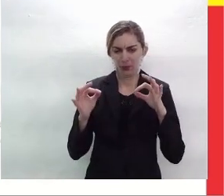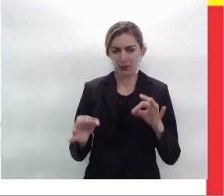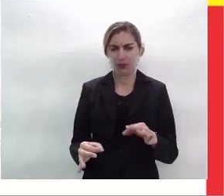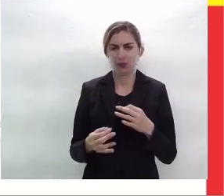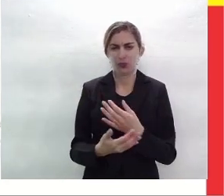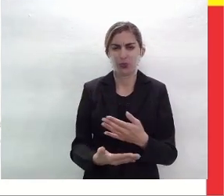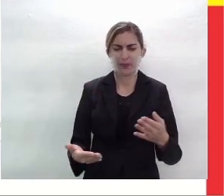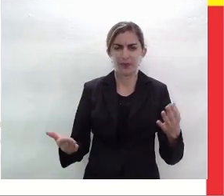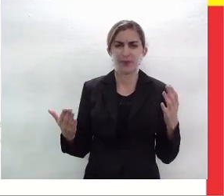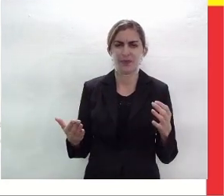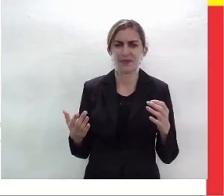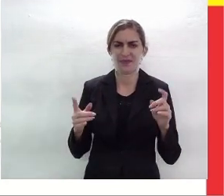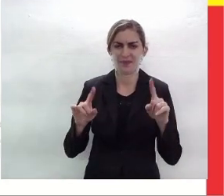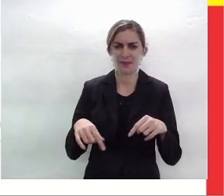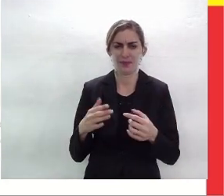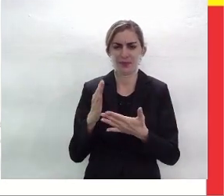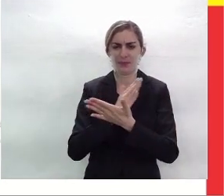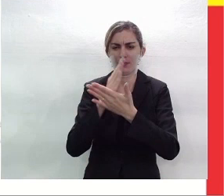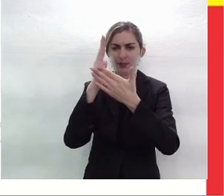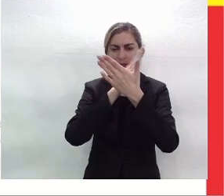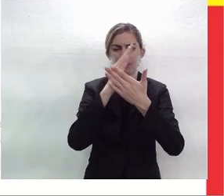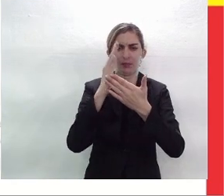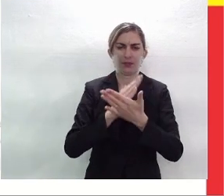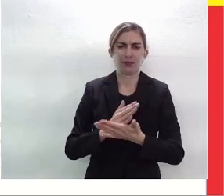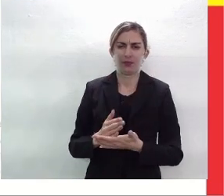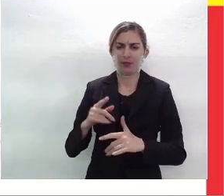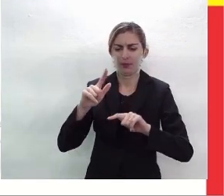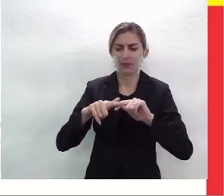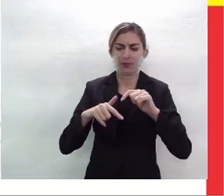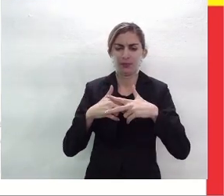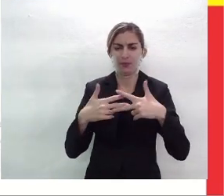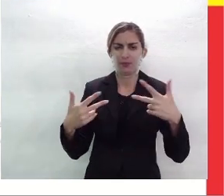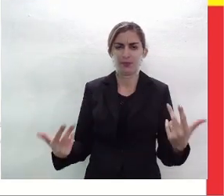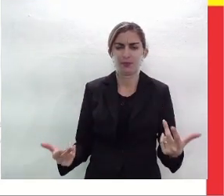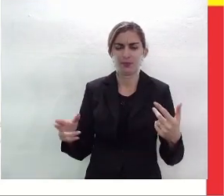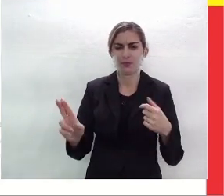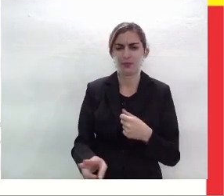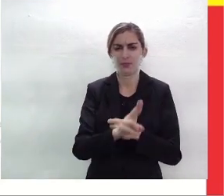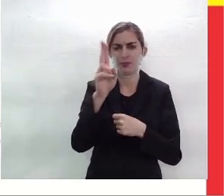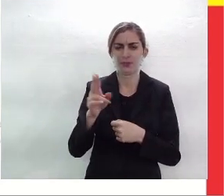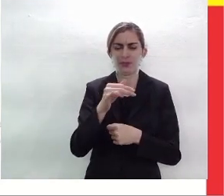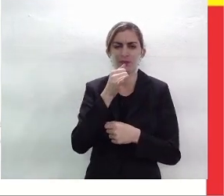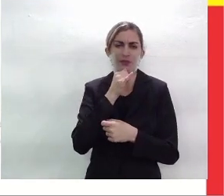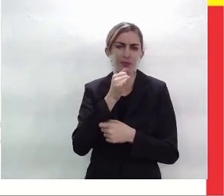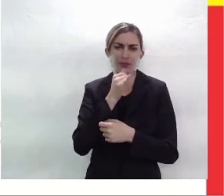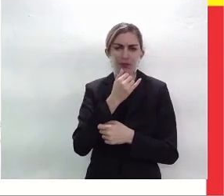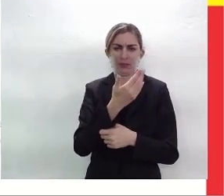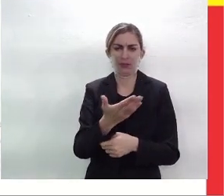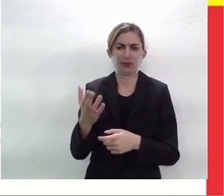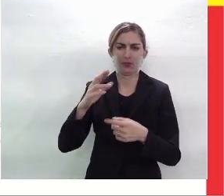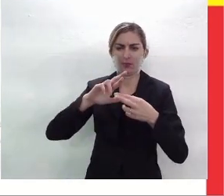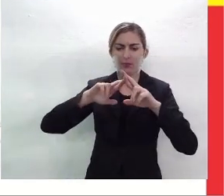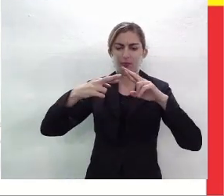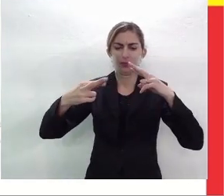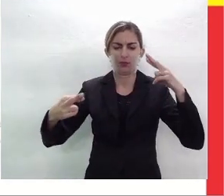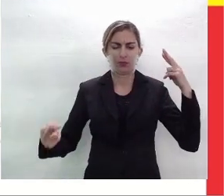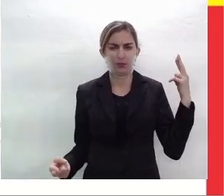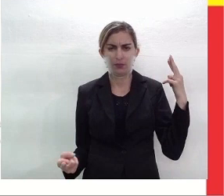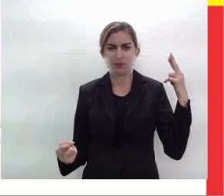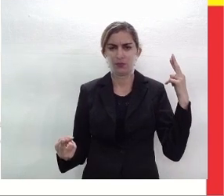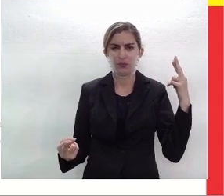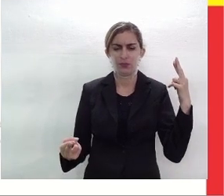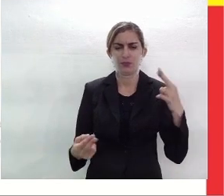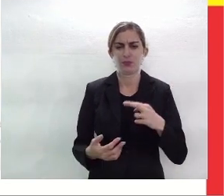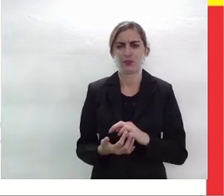ver justamente alguns dos materiais que são utilizados, como por exemplo a corda.